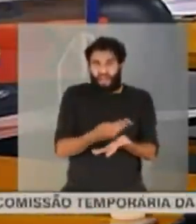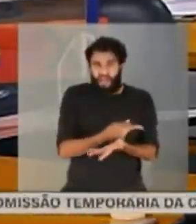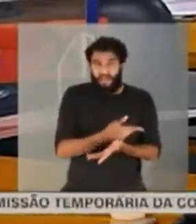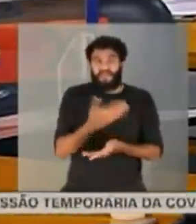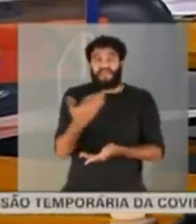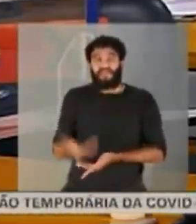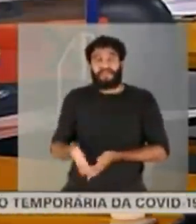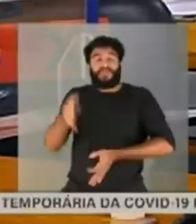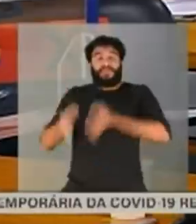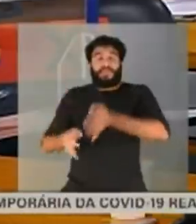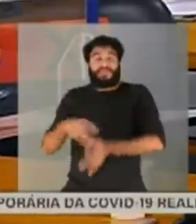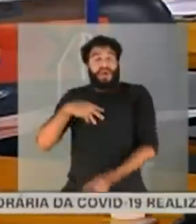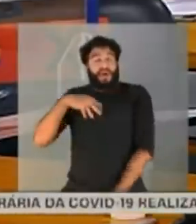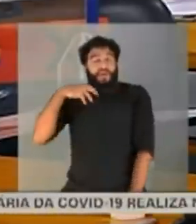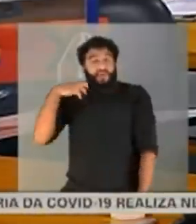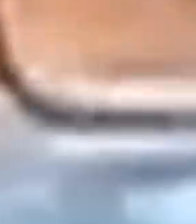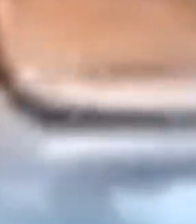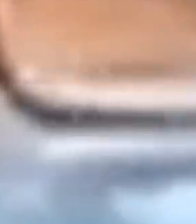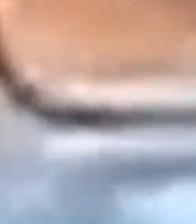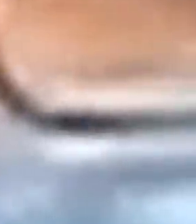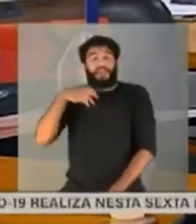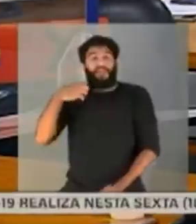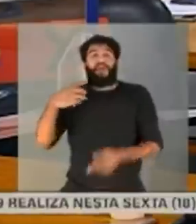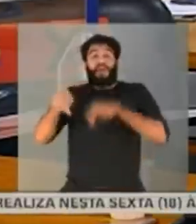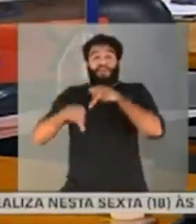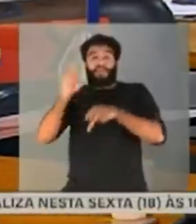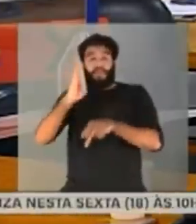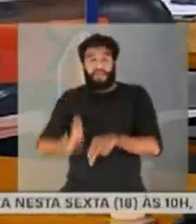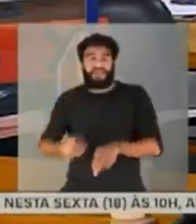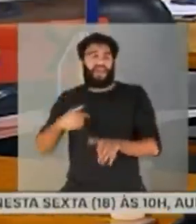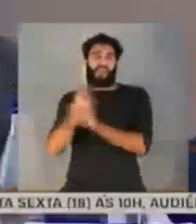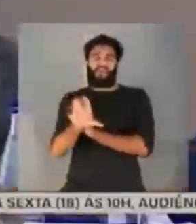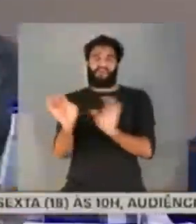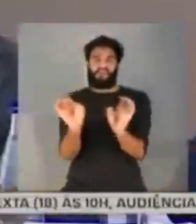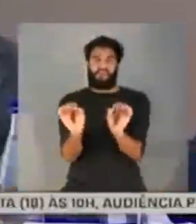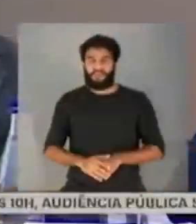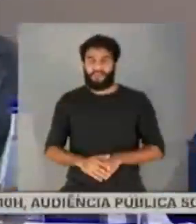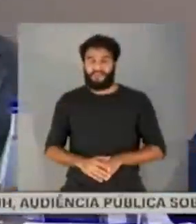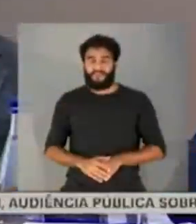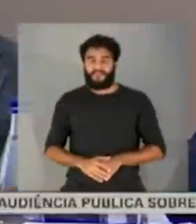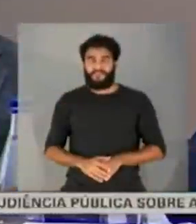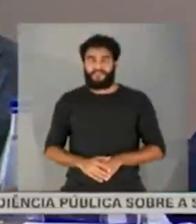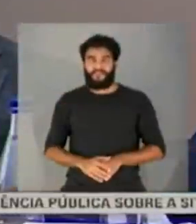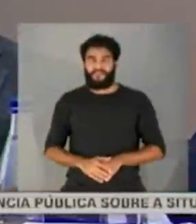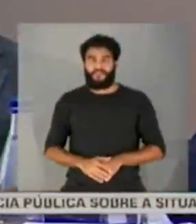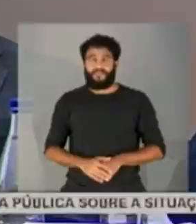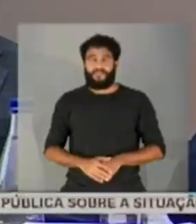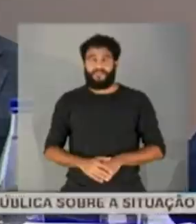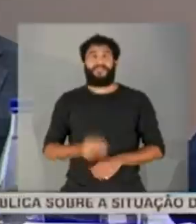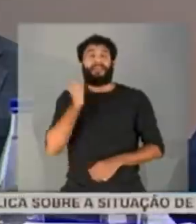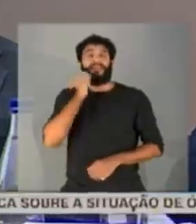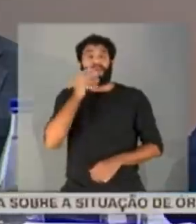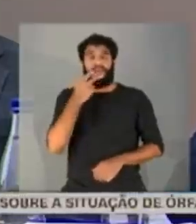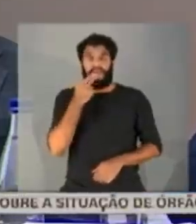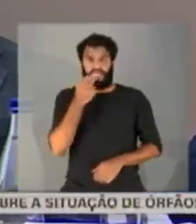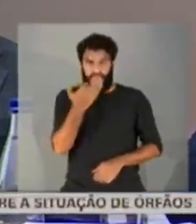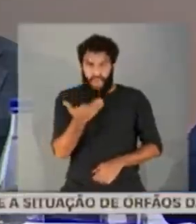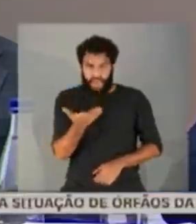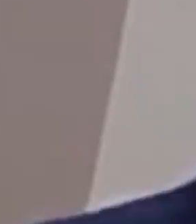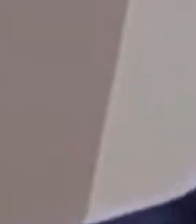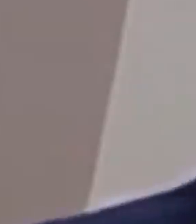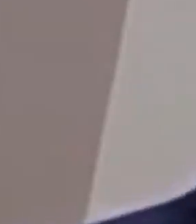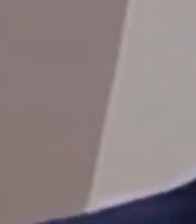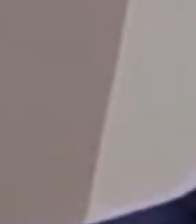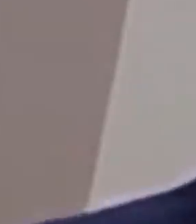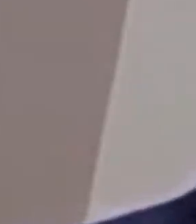justiça, envergonhou o Rio de Janeiro e a lambança. E não tem mais pergunta pra fazer. Senador, como o senhor fez uma afirmação leviana em